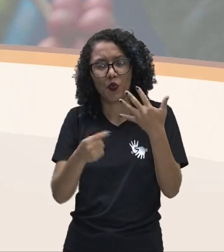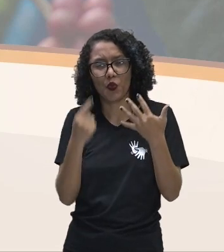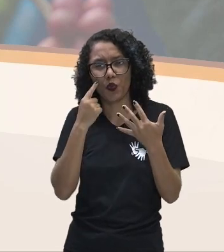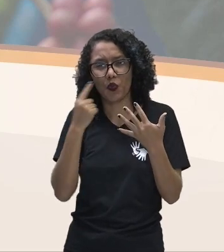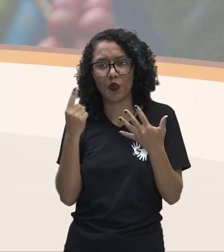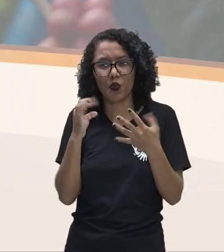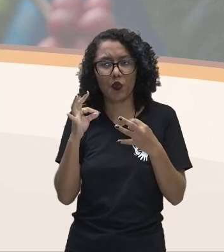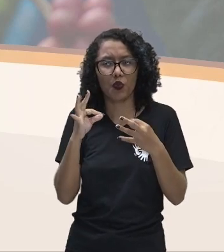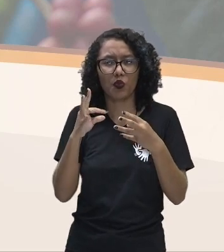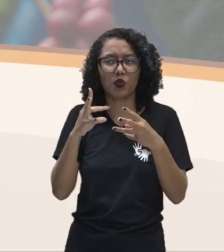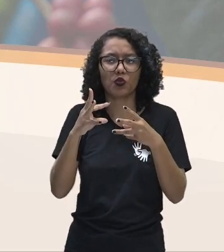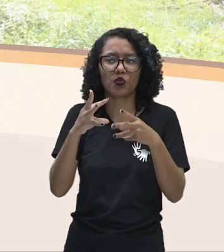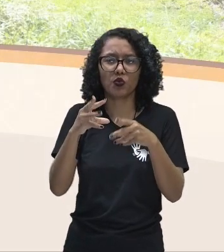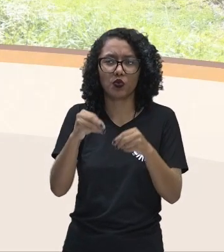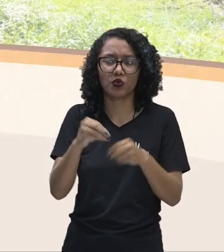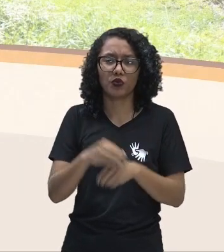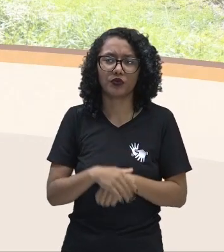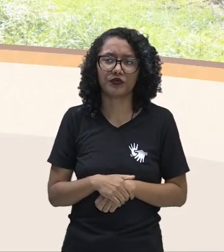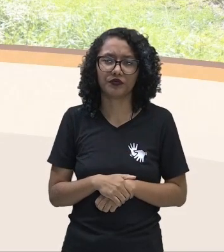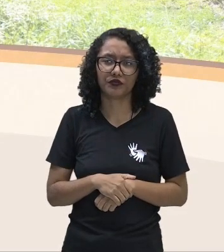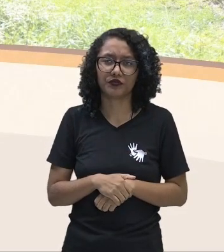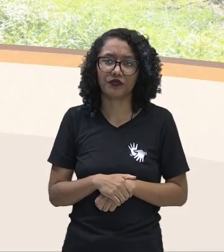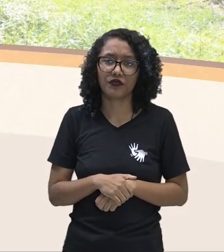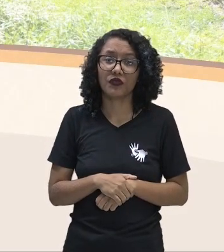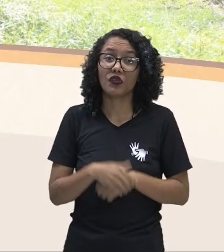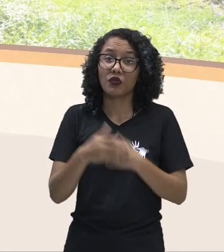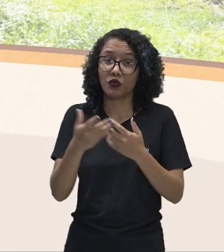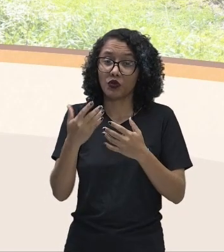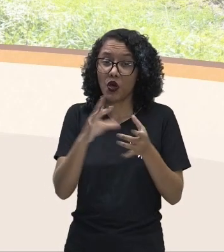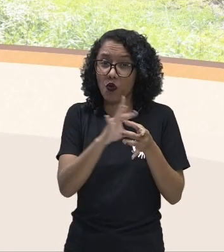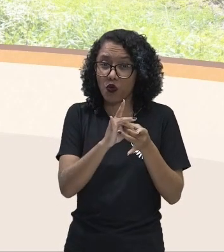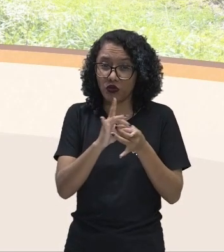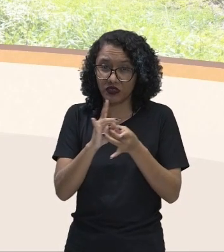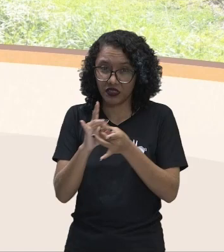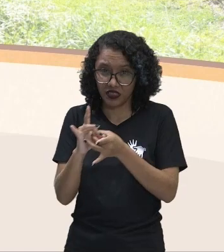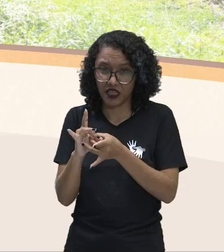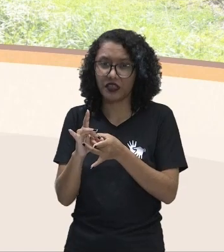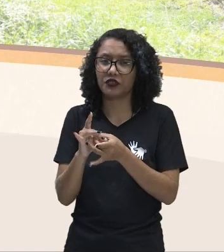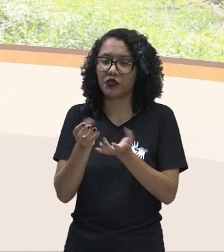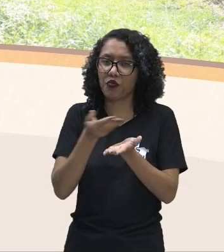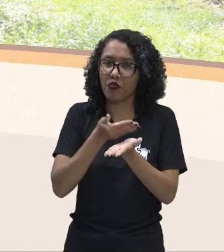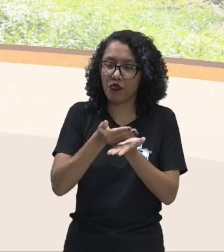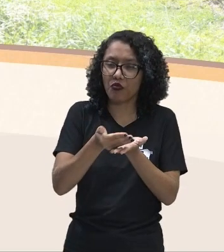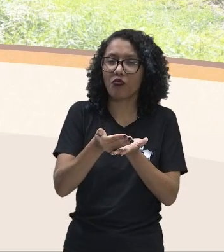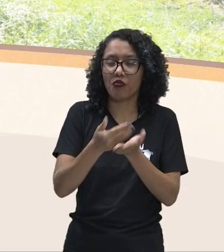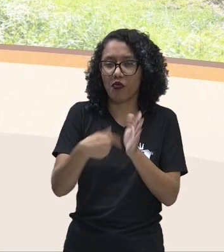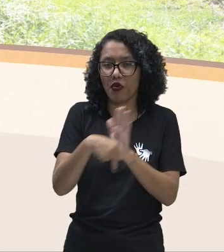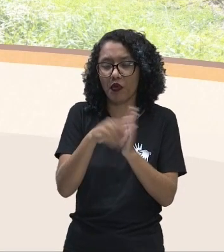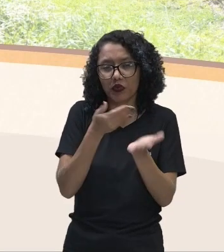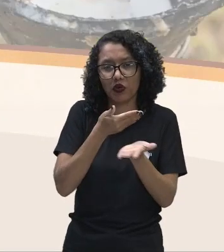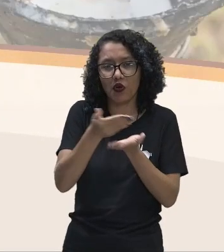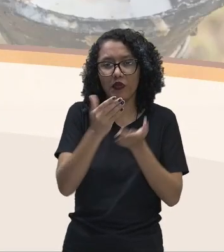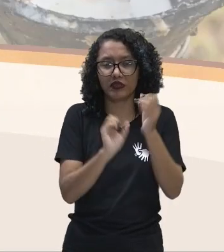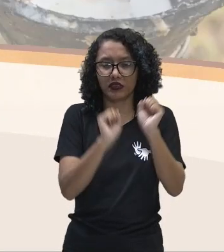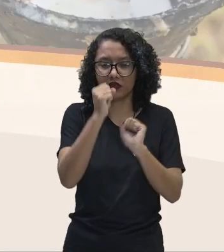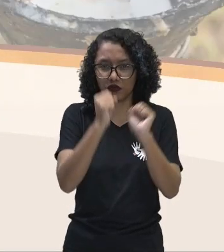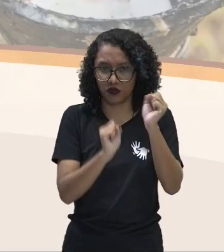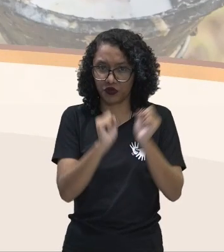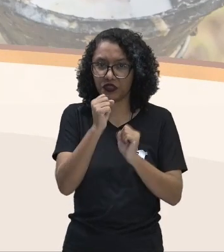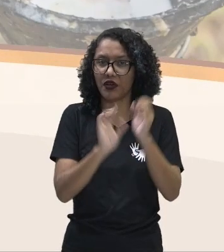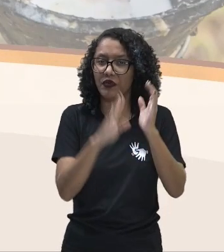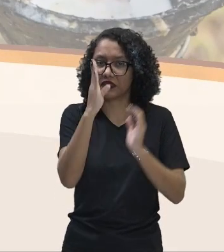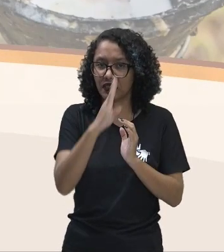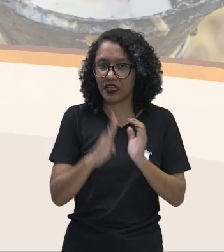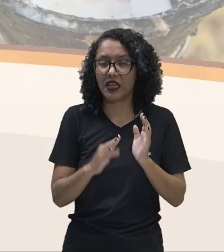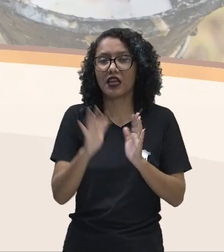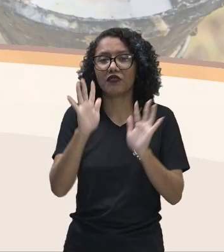na forma inicial ali da indústria brasileira no final do século XIX. Lembrem que o